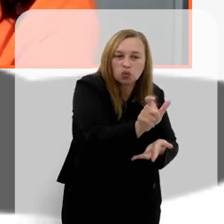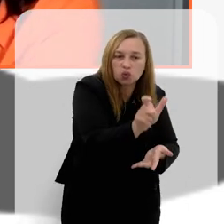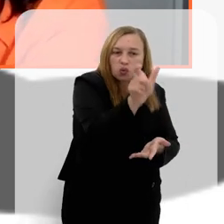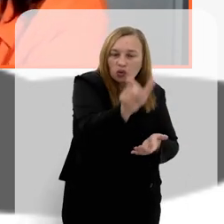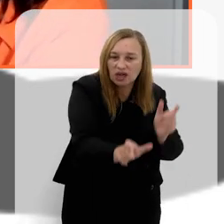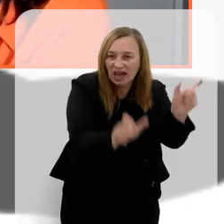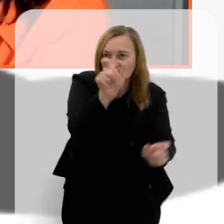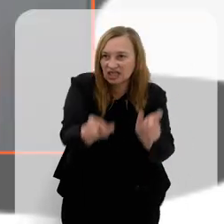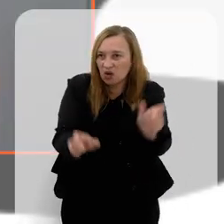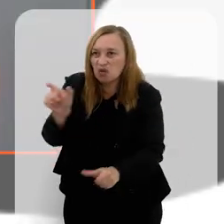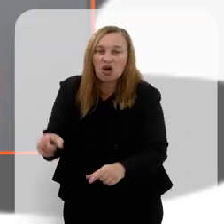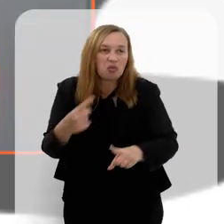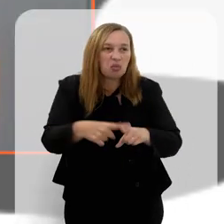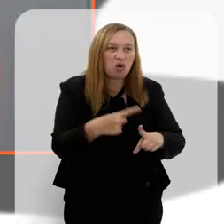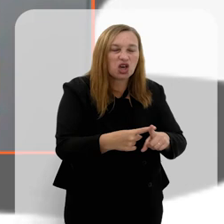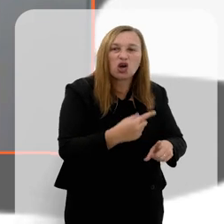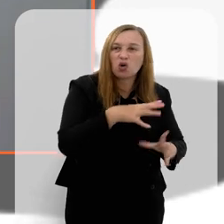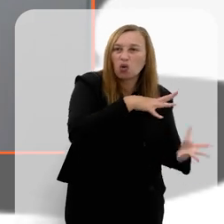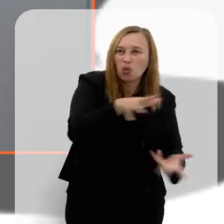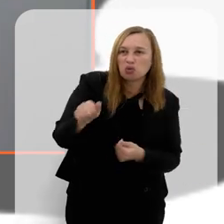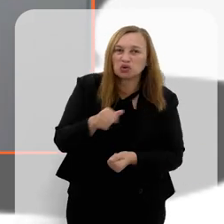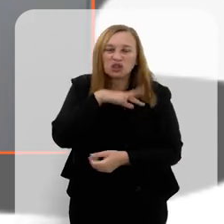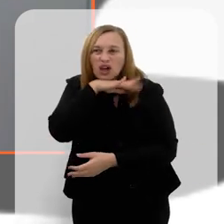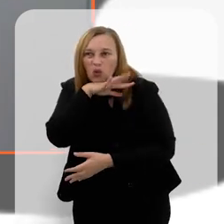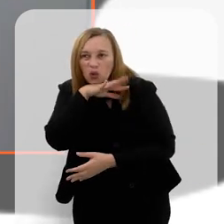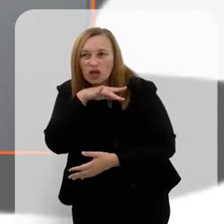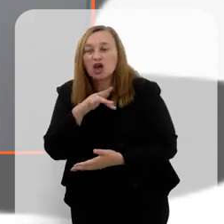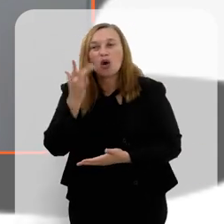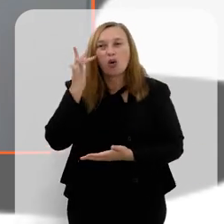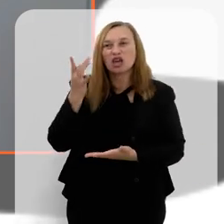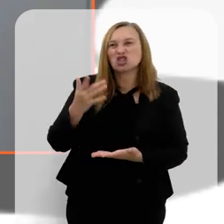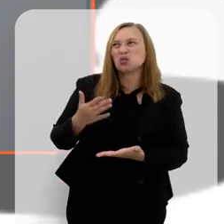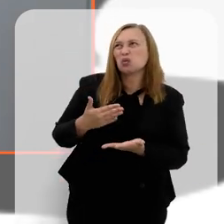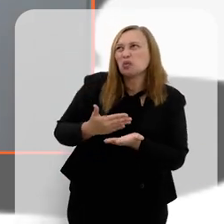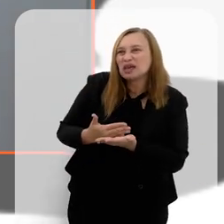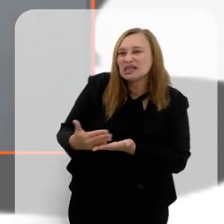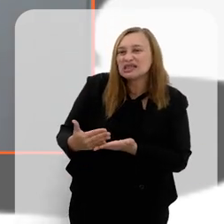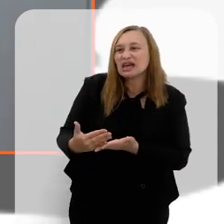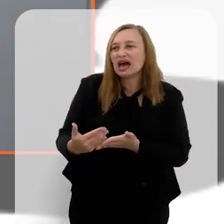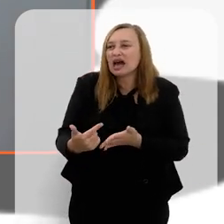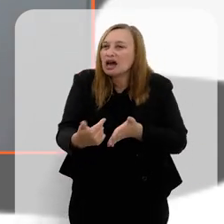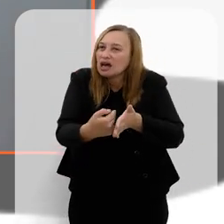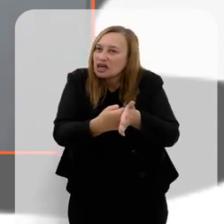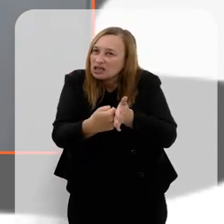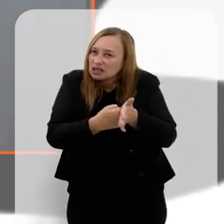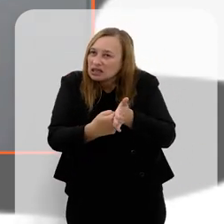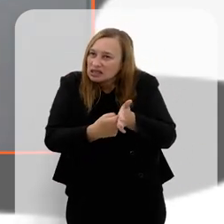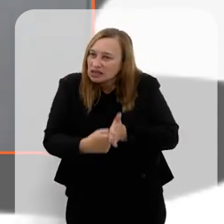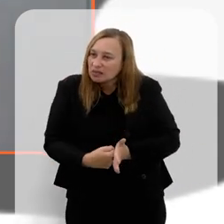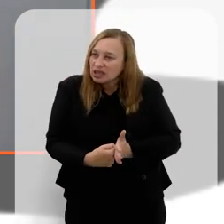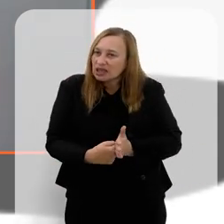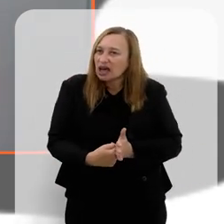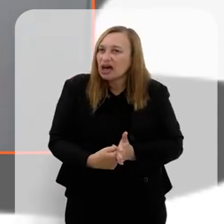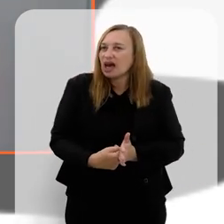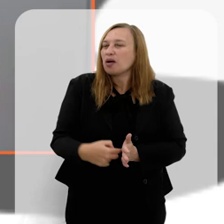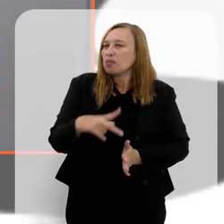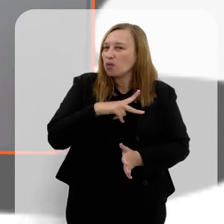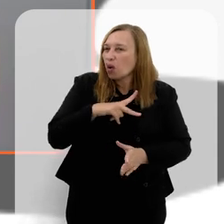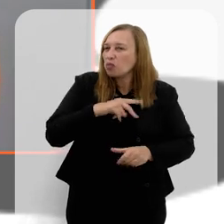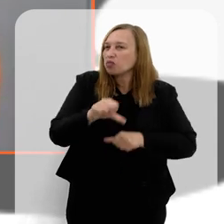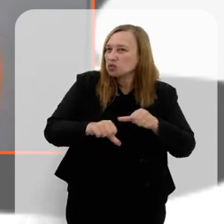dos outros, por que que o mundo não está bem, eu acho que se a gente começasse a mudar a si mesmo,